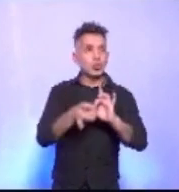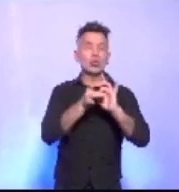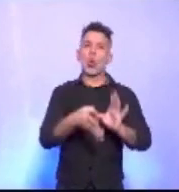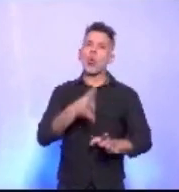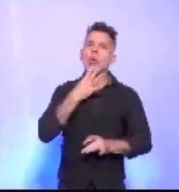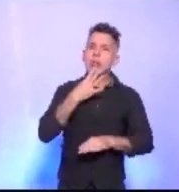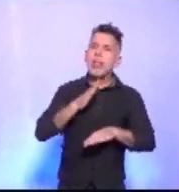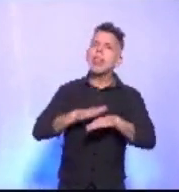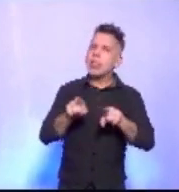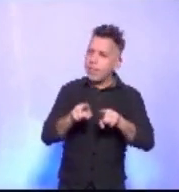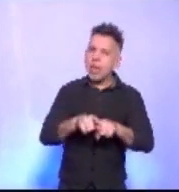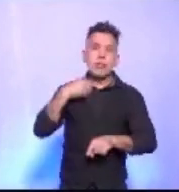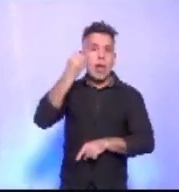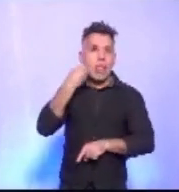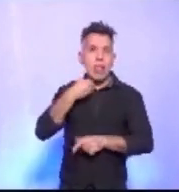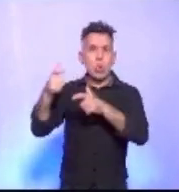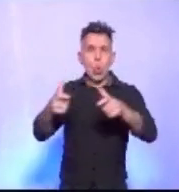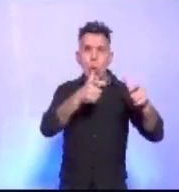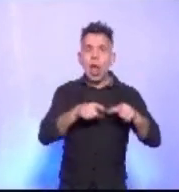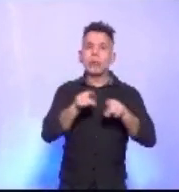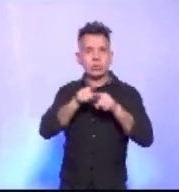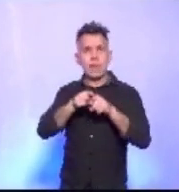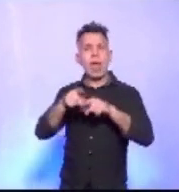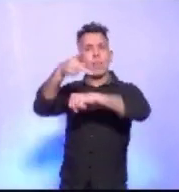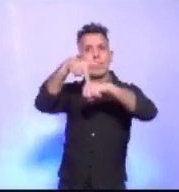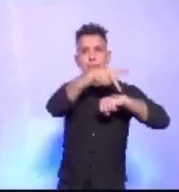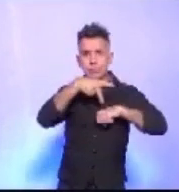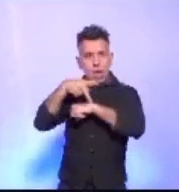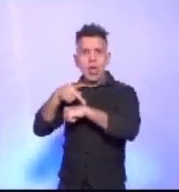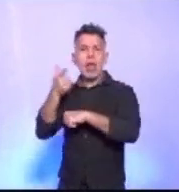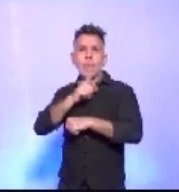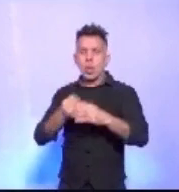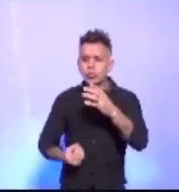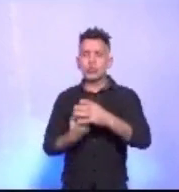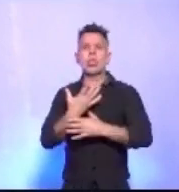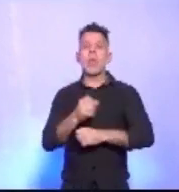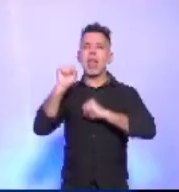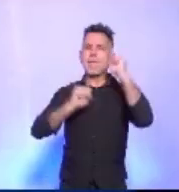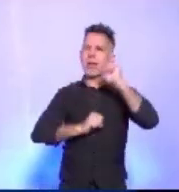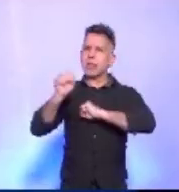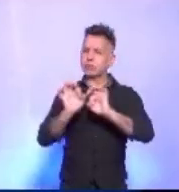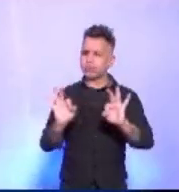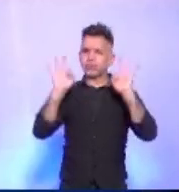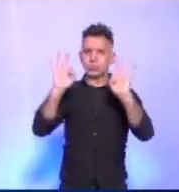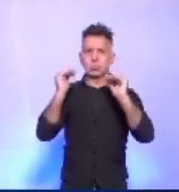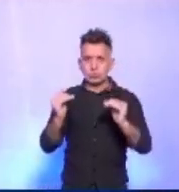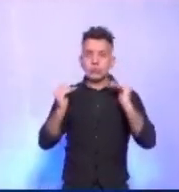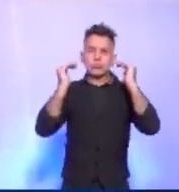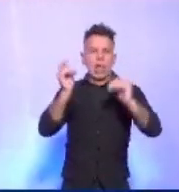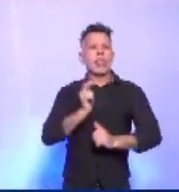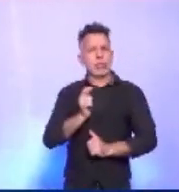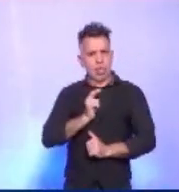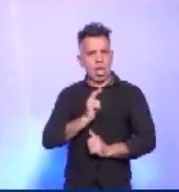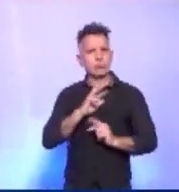com experiências locais e globais para constituir uma empresa bem sucedida. Temos os